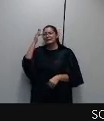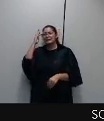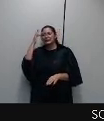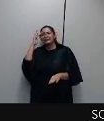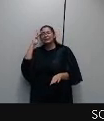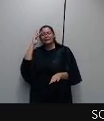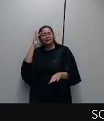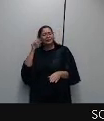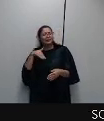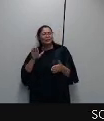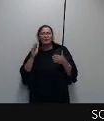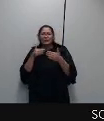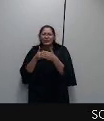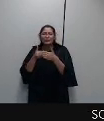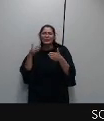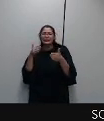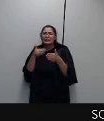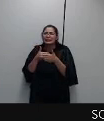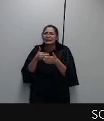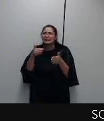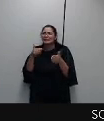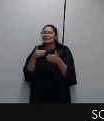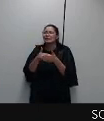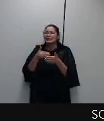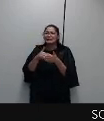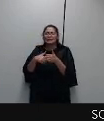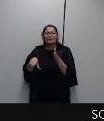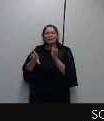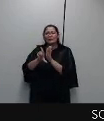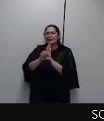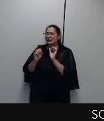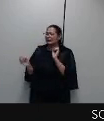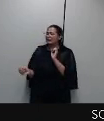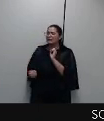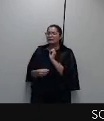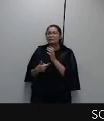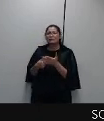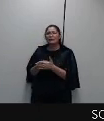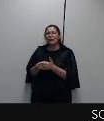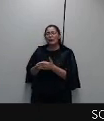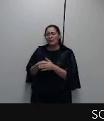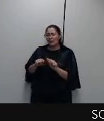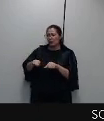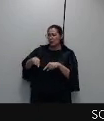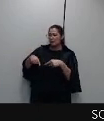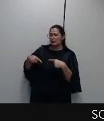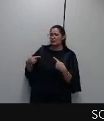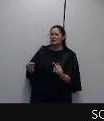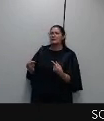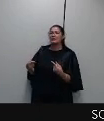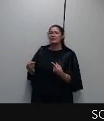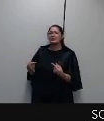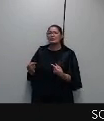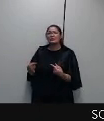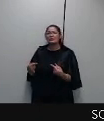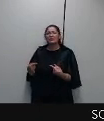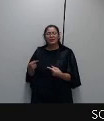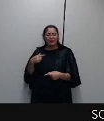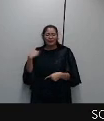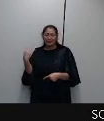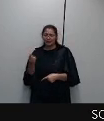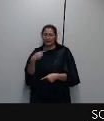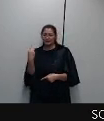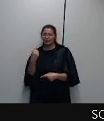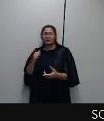obstáculo para não aplicar em Nova ou seja pela súmula vinculante 10 para nós não aplicamos uma